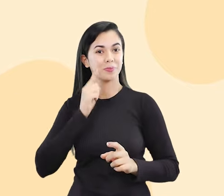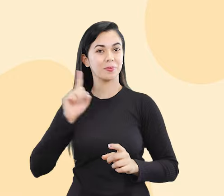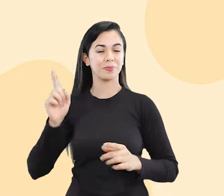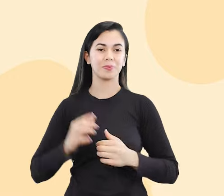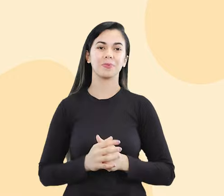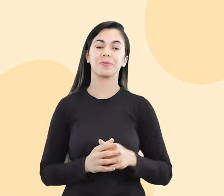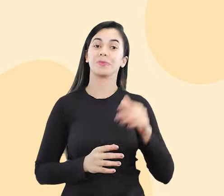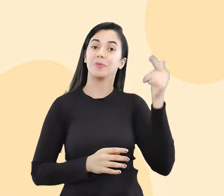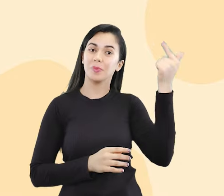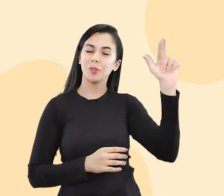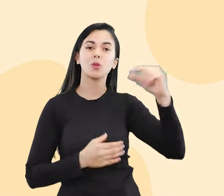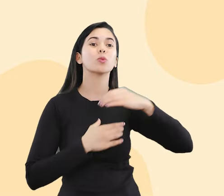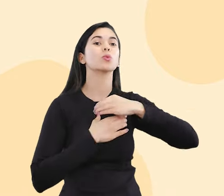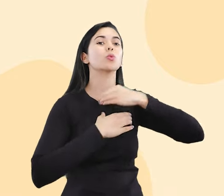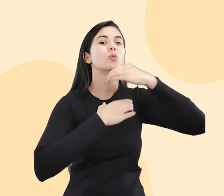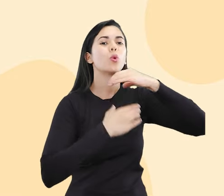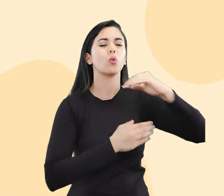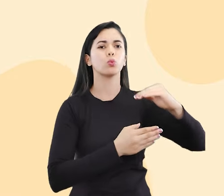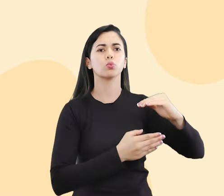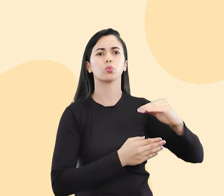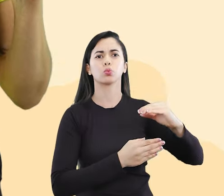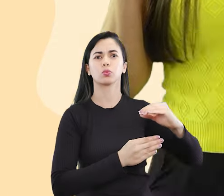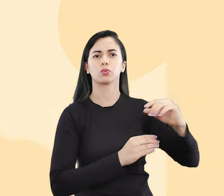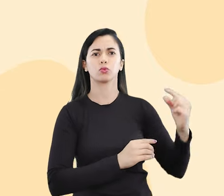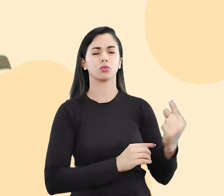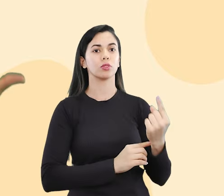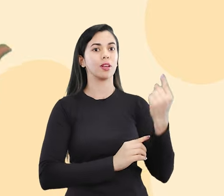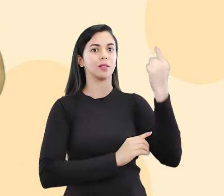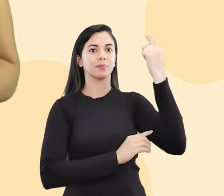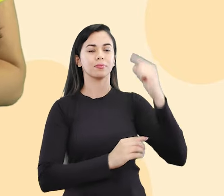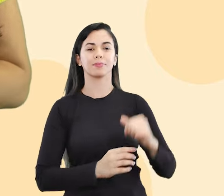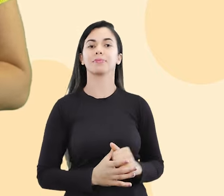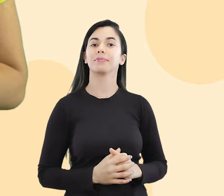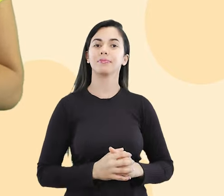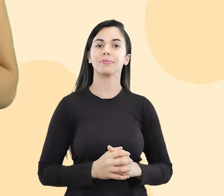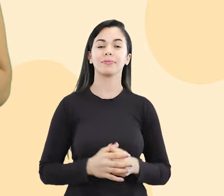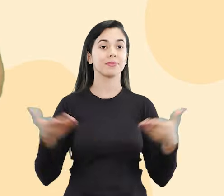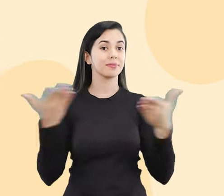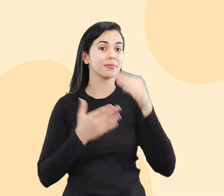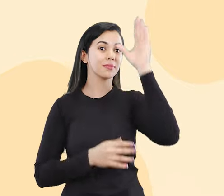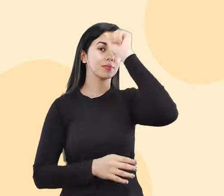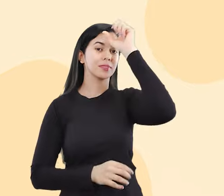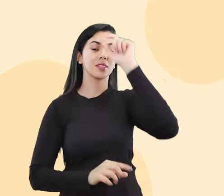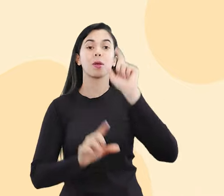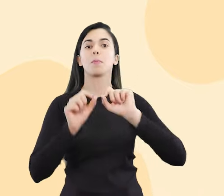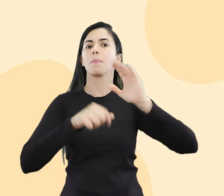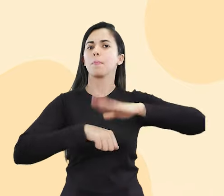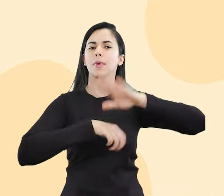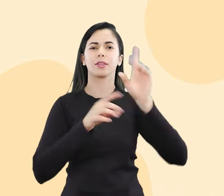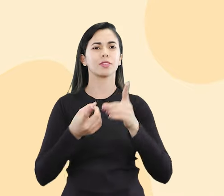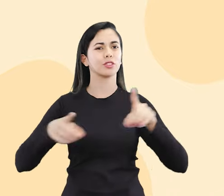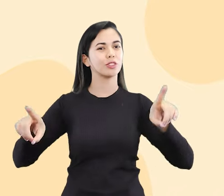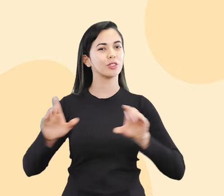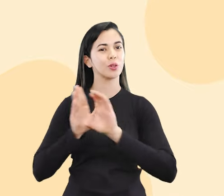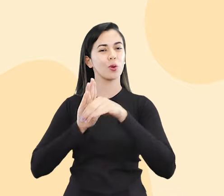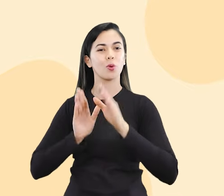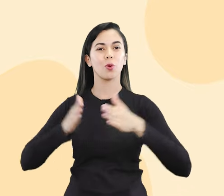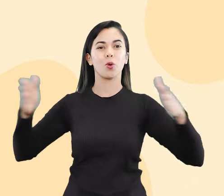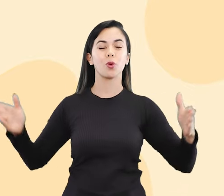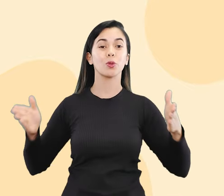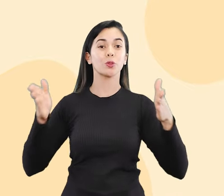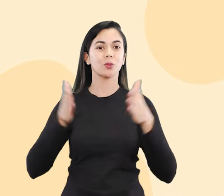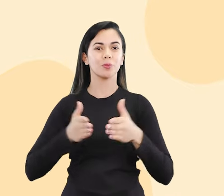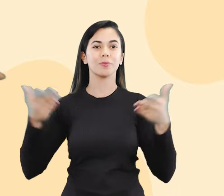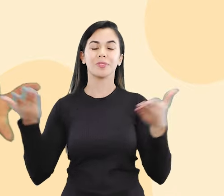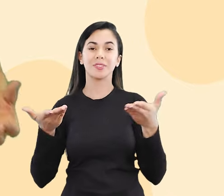pequena e essa outra é grande. Agora, a gente vai aprender mais um pouco sobre o conceito grande